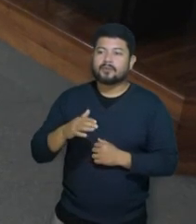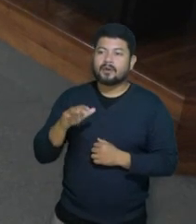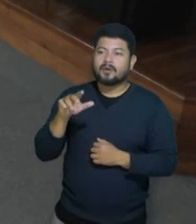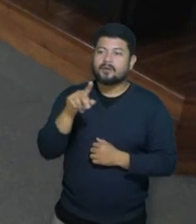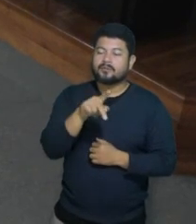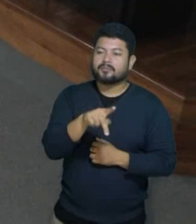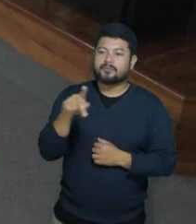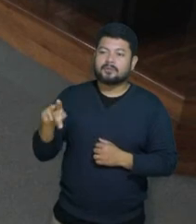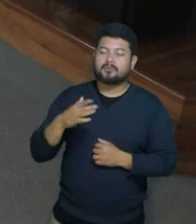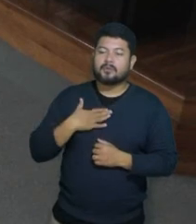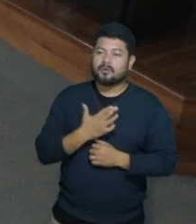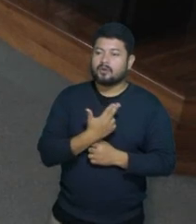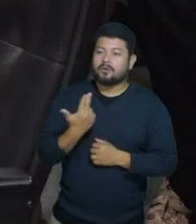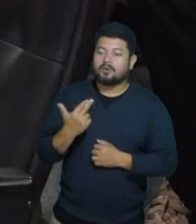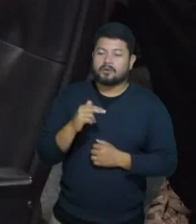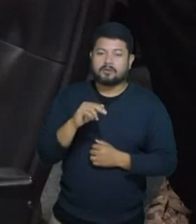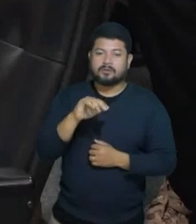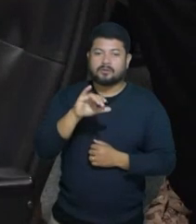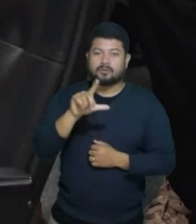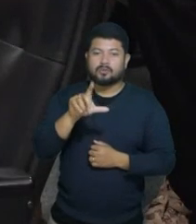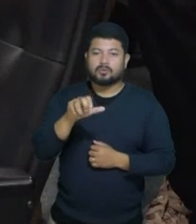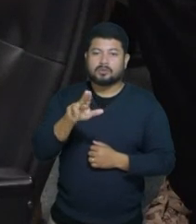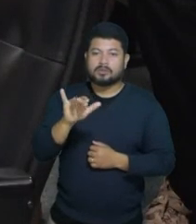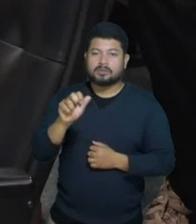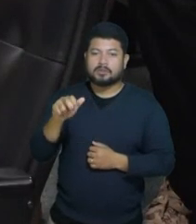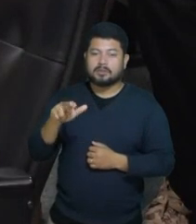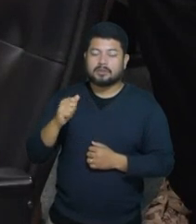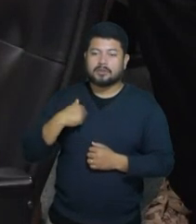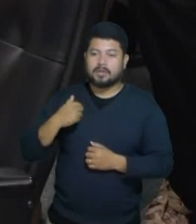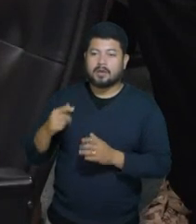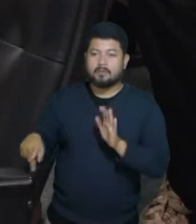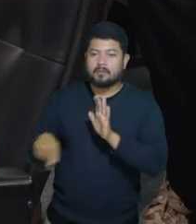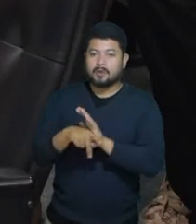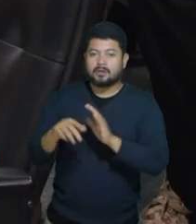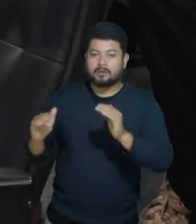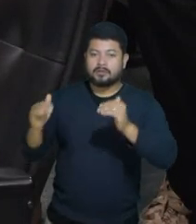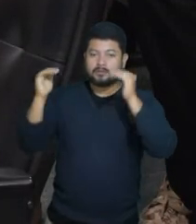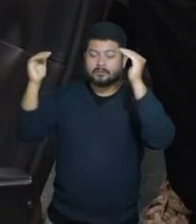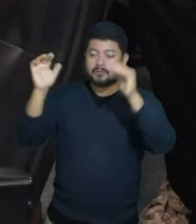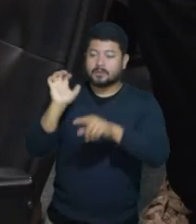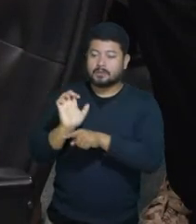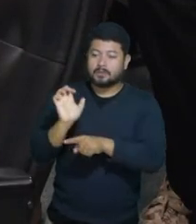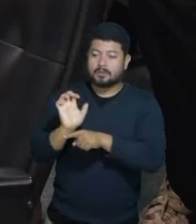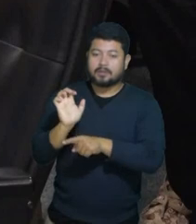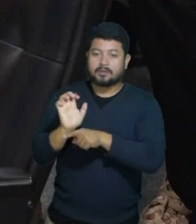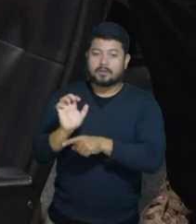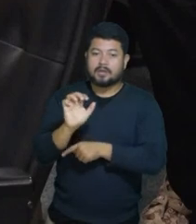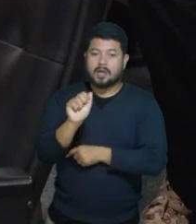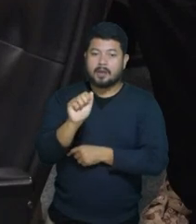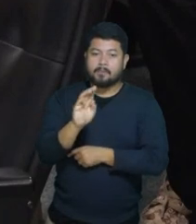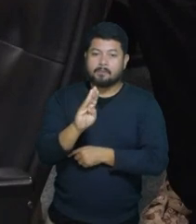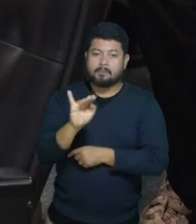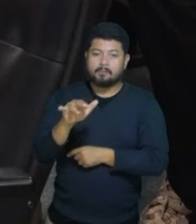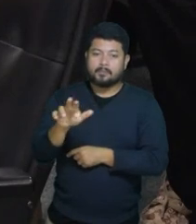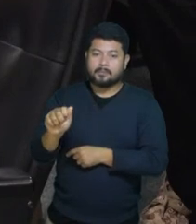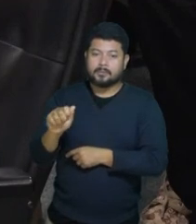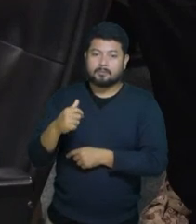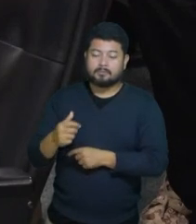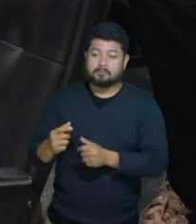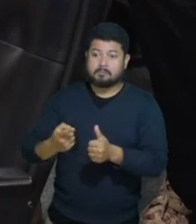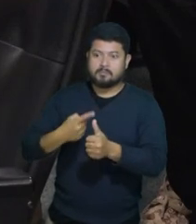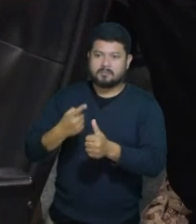Professora, eu queria. Meu nome é Luciana, eu sou da Superintendência Estadual da ABIN, aqui em Santa Catarina. Queria